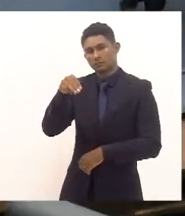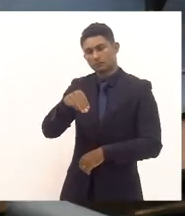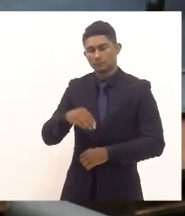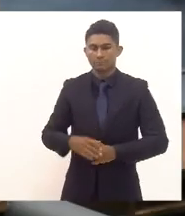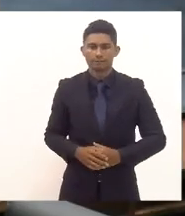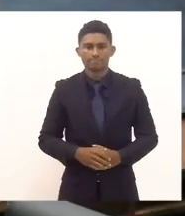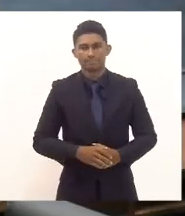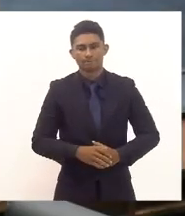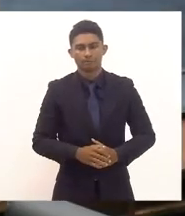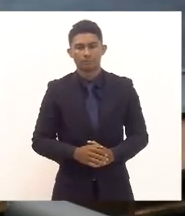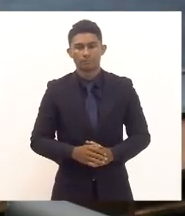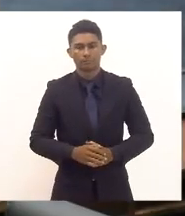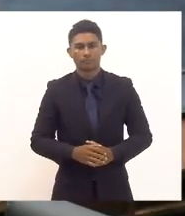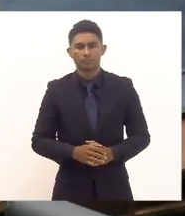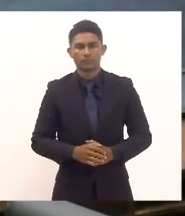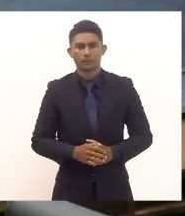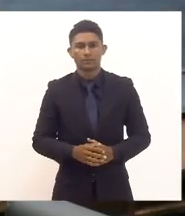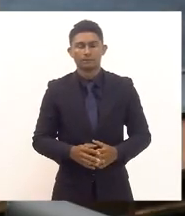e